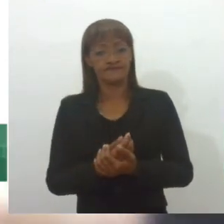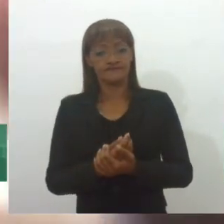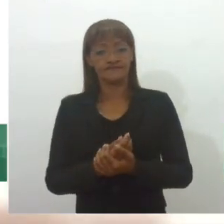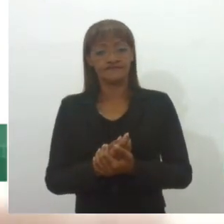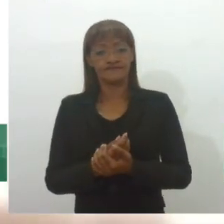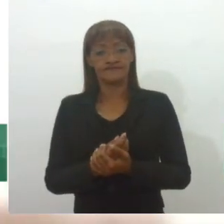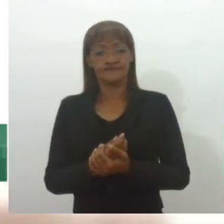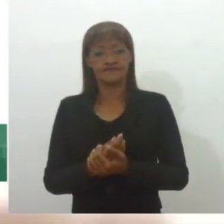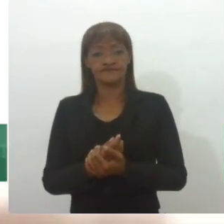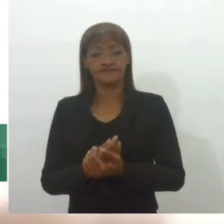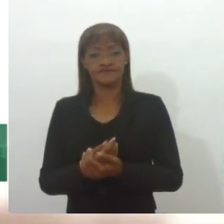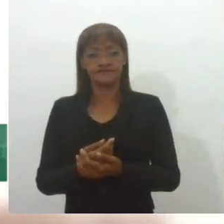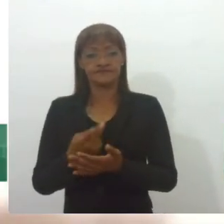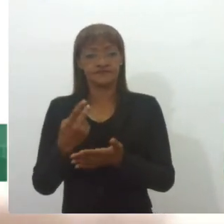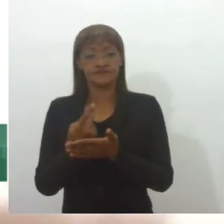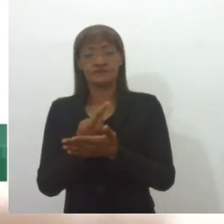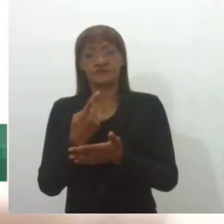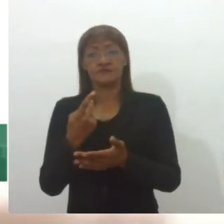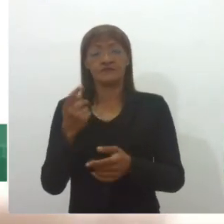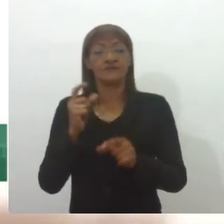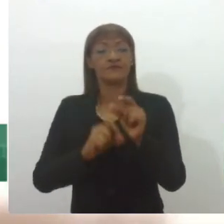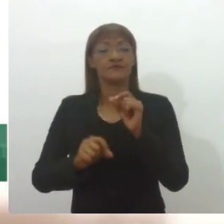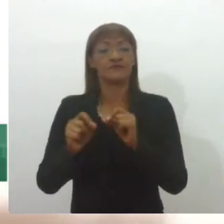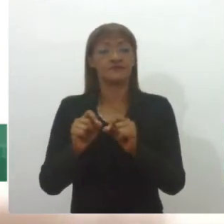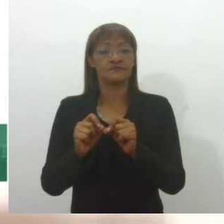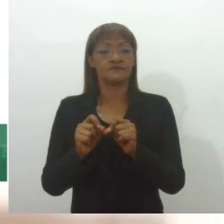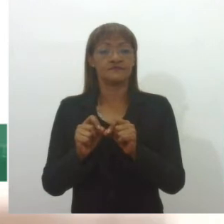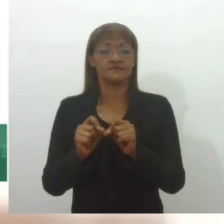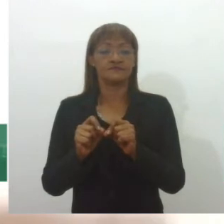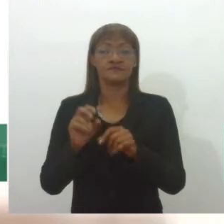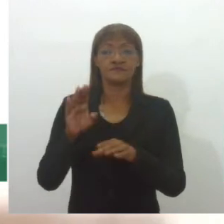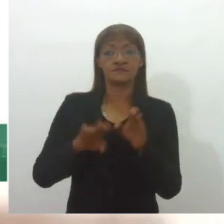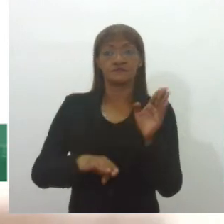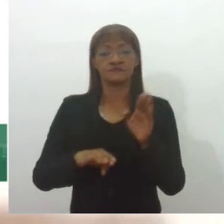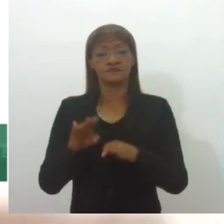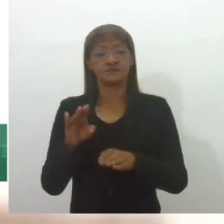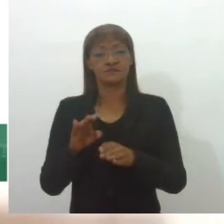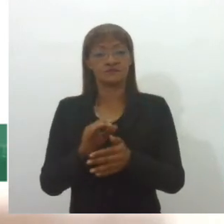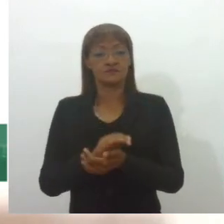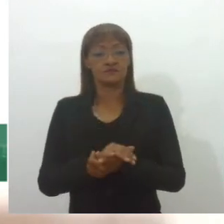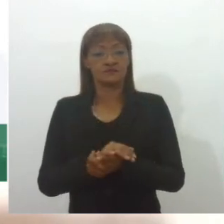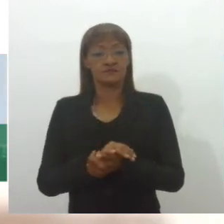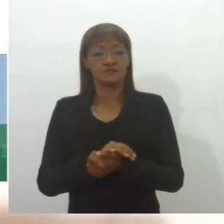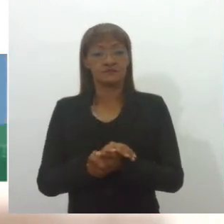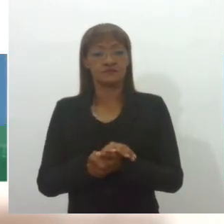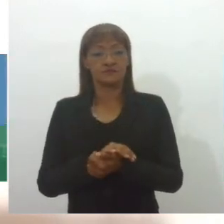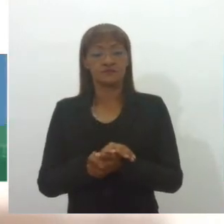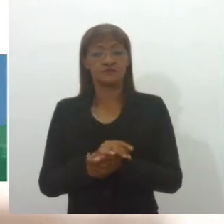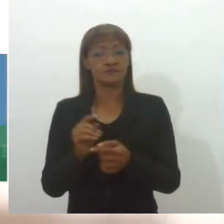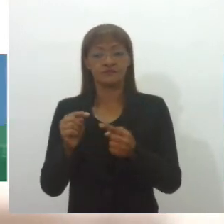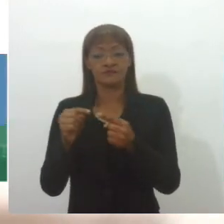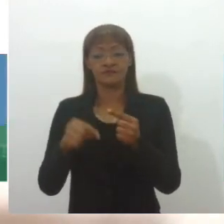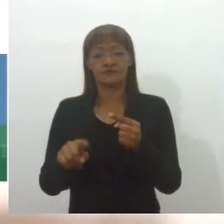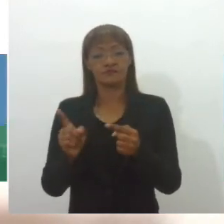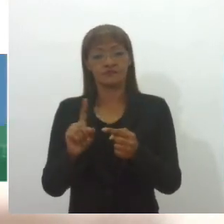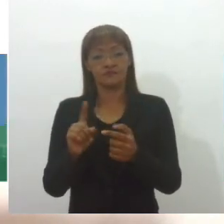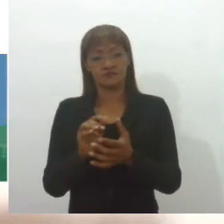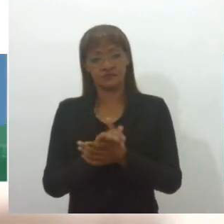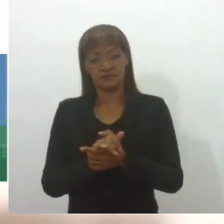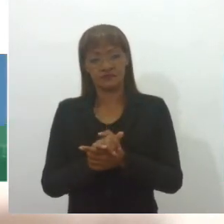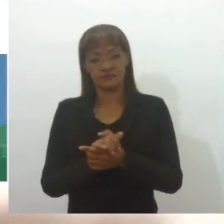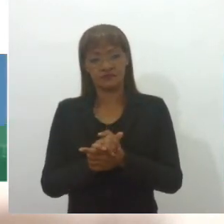traz um aumento que fica, às vezes, até impagável, né? É desproporcional para o que a pessoa